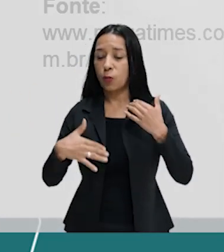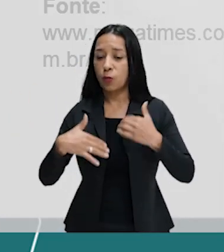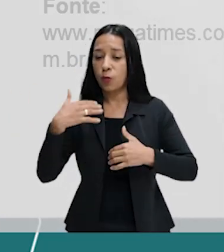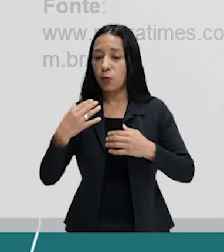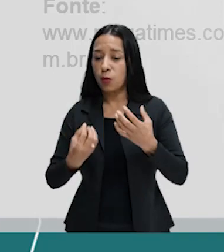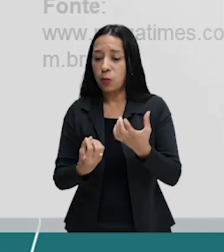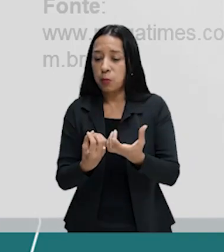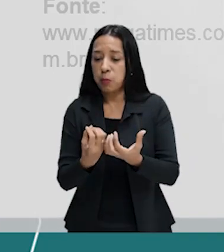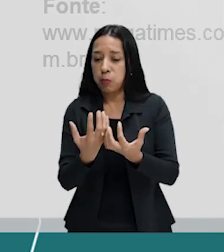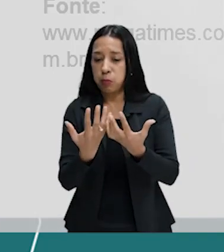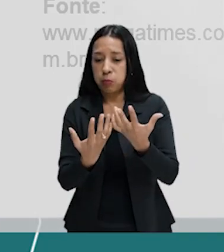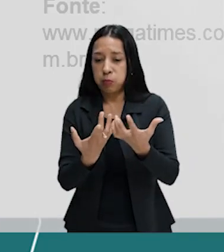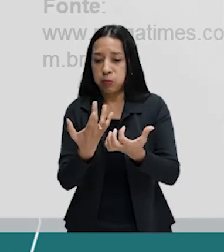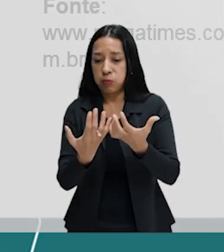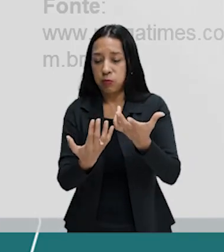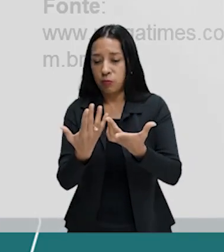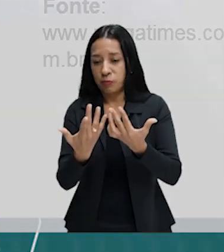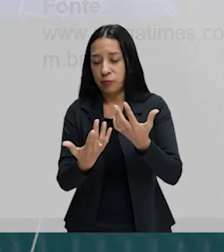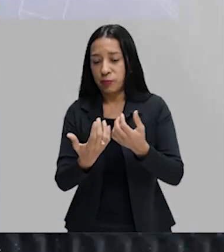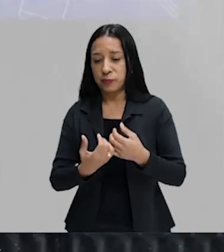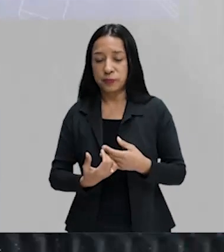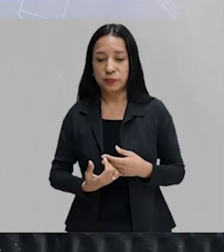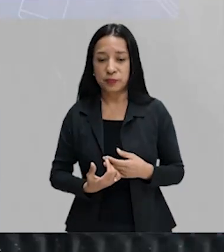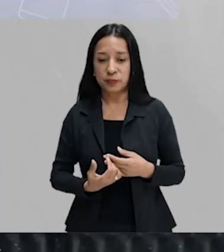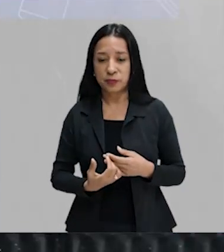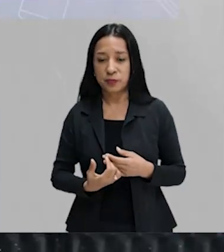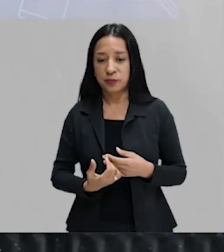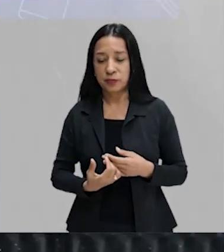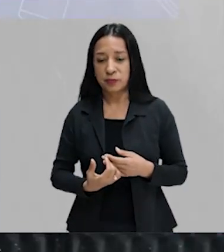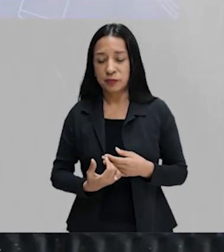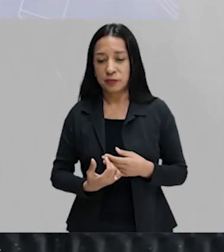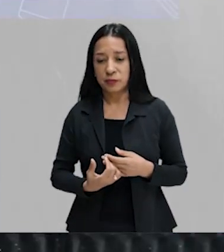espinhos, né? Aí vamos ver o caso do